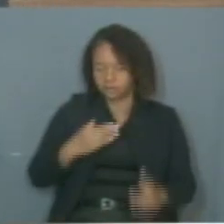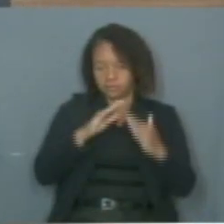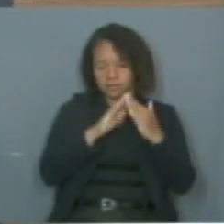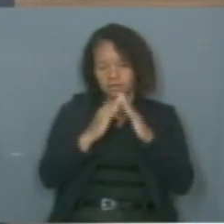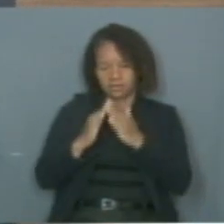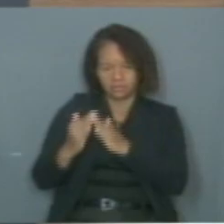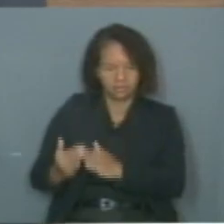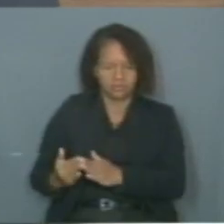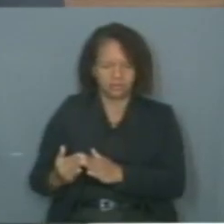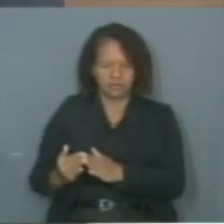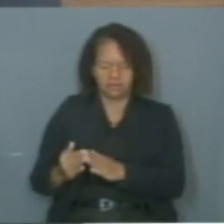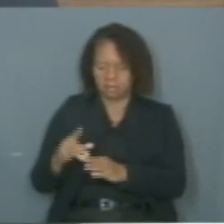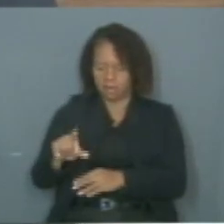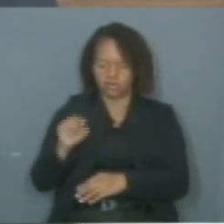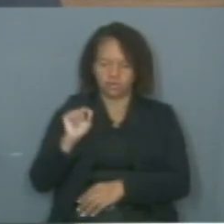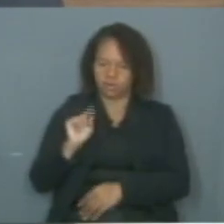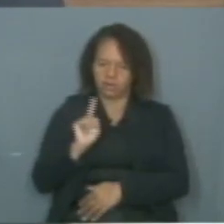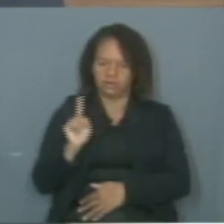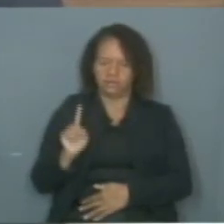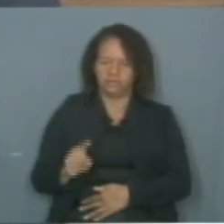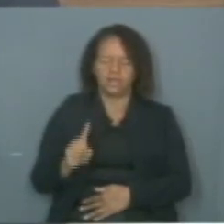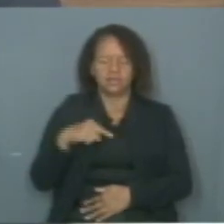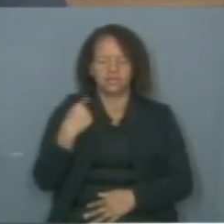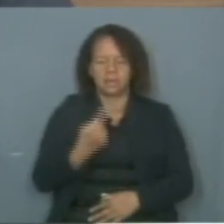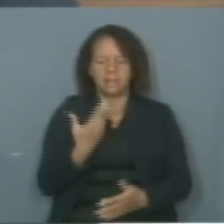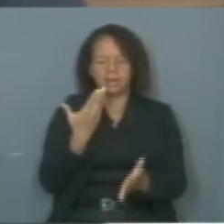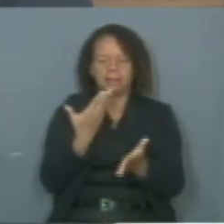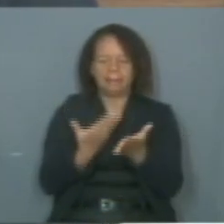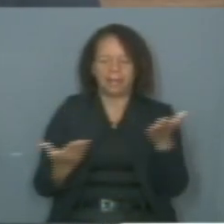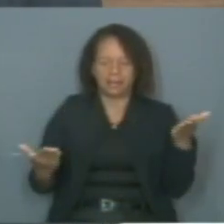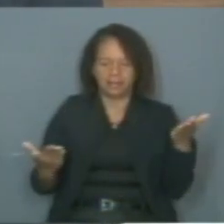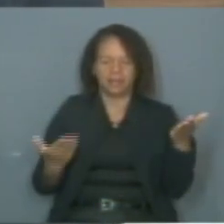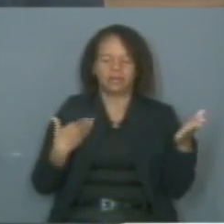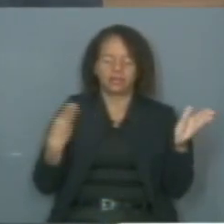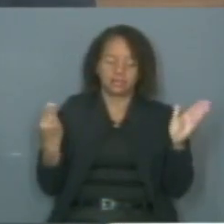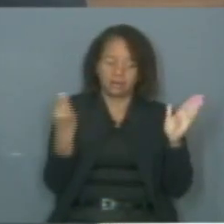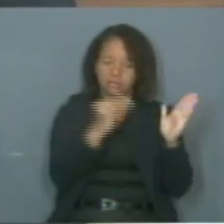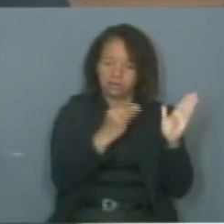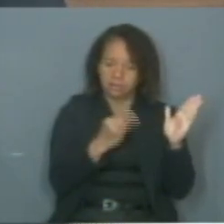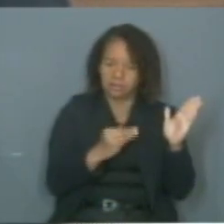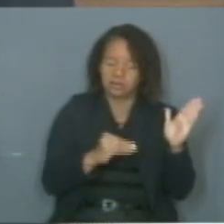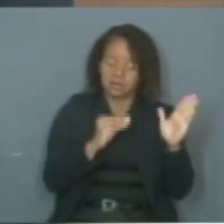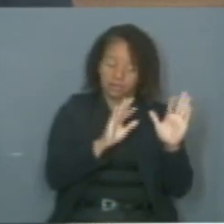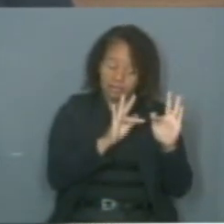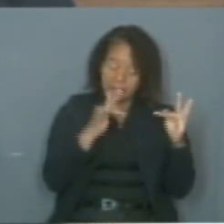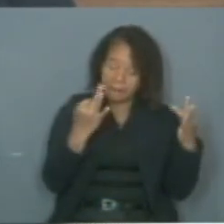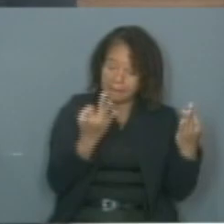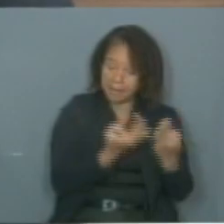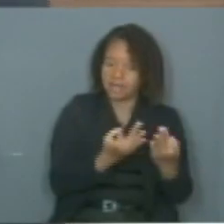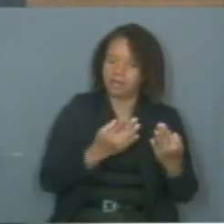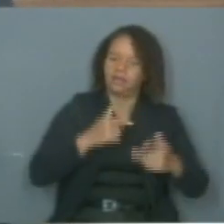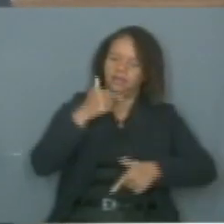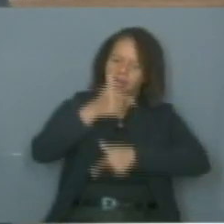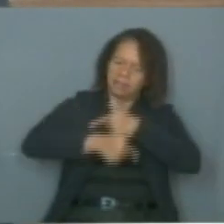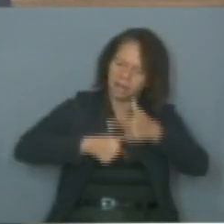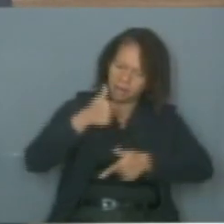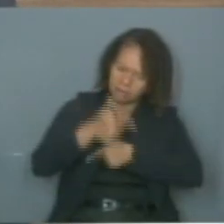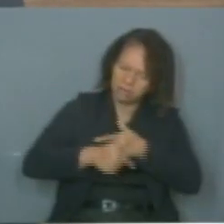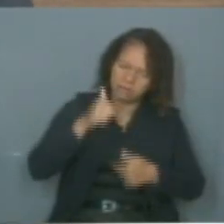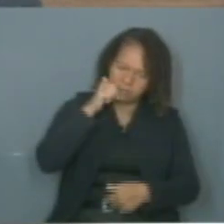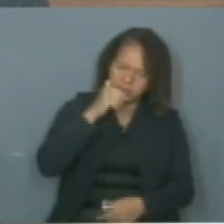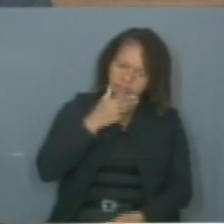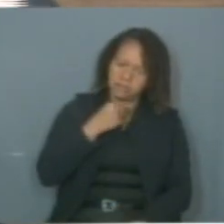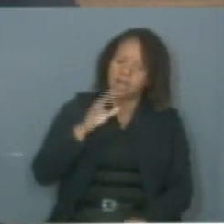precárias não fazem isso por escolha. E a gente não pode perder de vista o que está em jogo, que são famílias trabalhadoras e